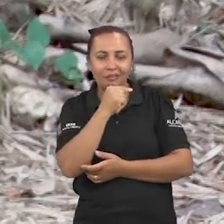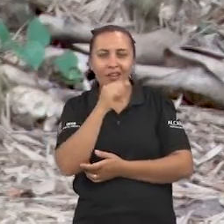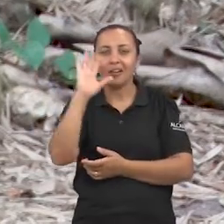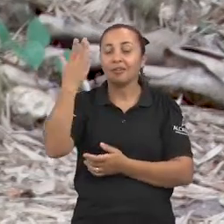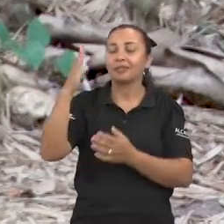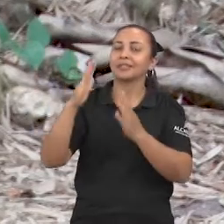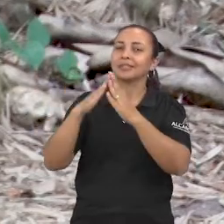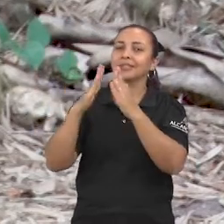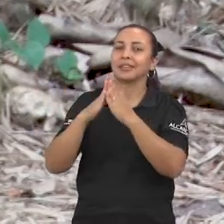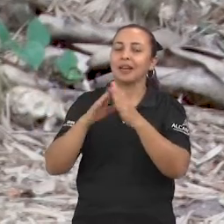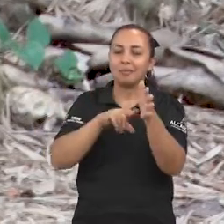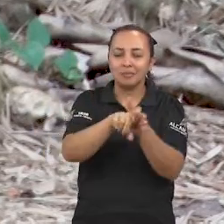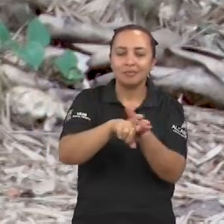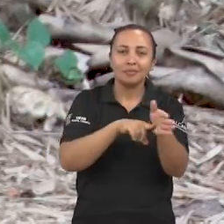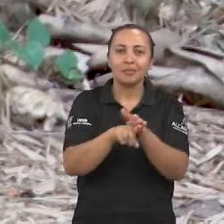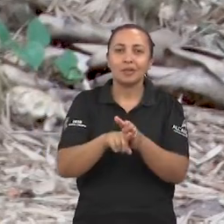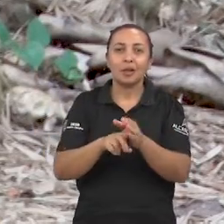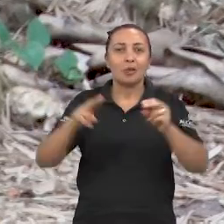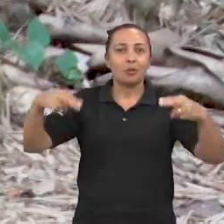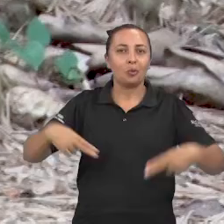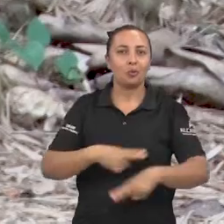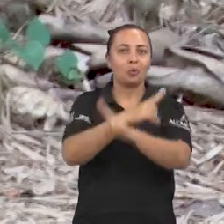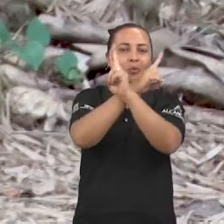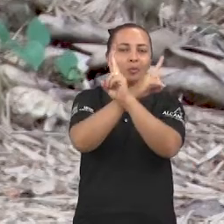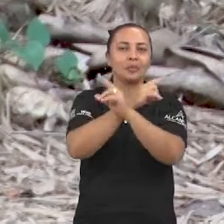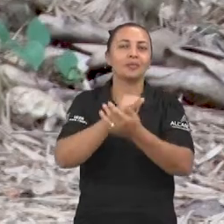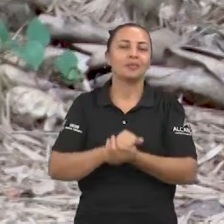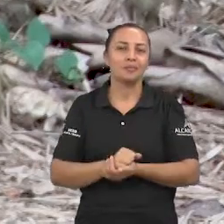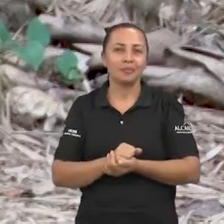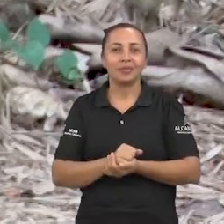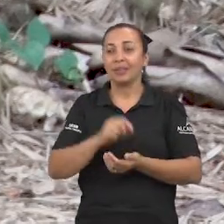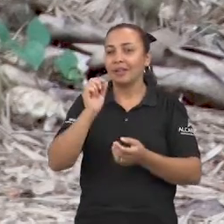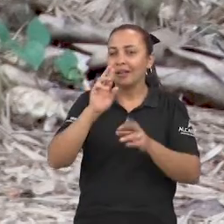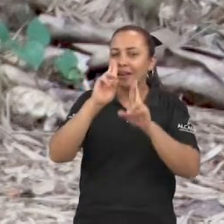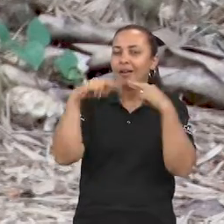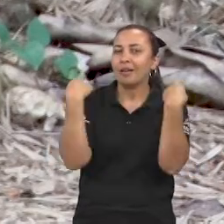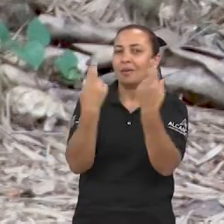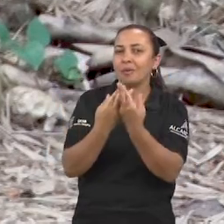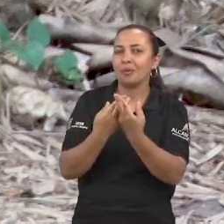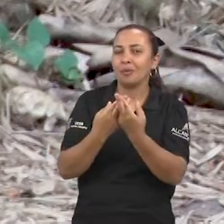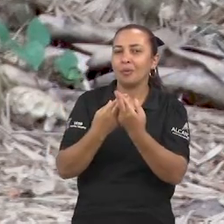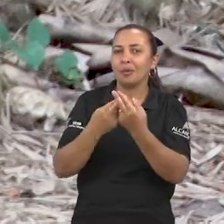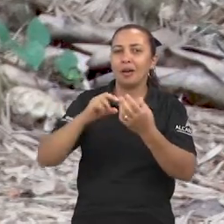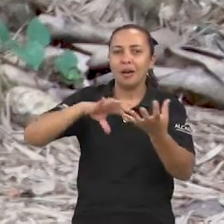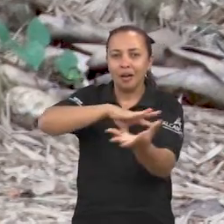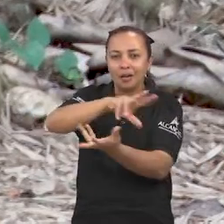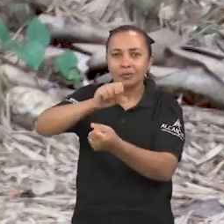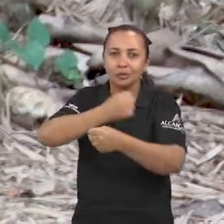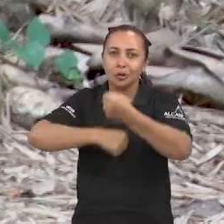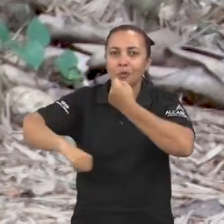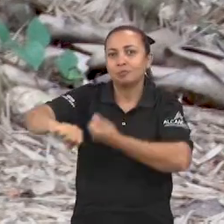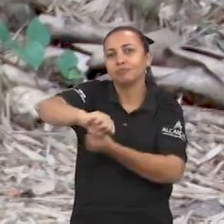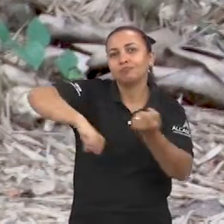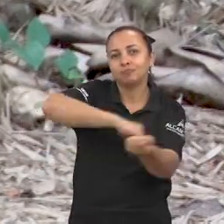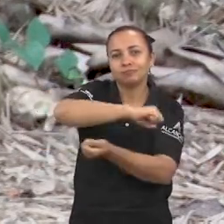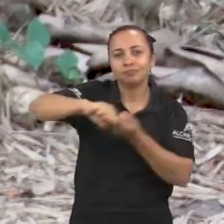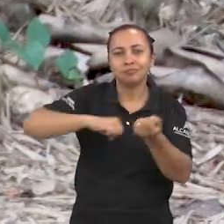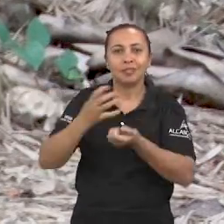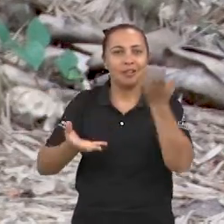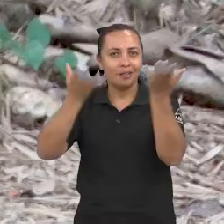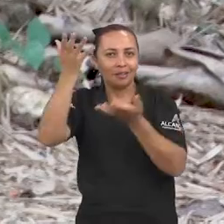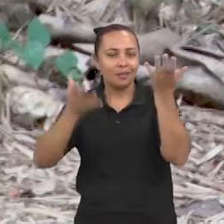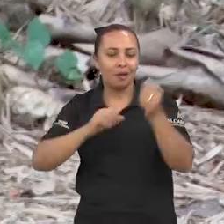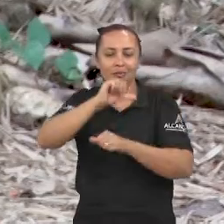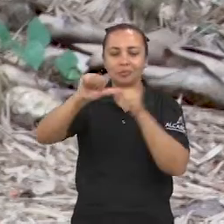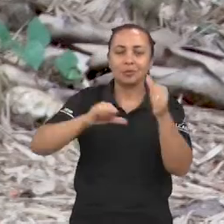um casal de pesquisadores da Universidade Estadual do Sudoeste da Bahia, que reúne sustentabilidade e economia.